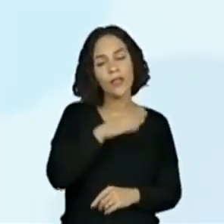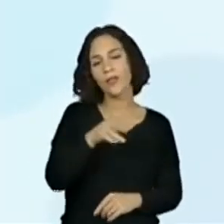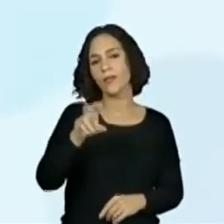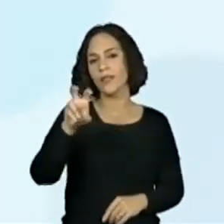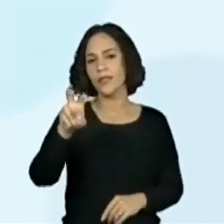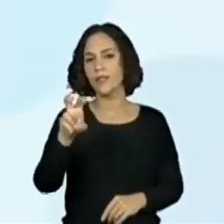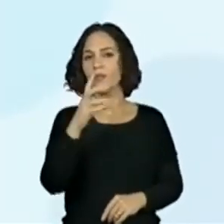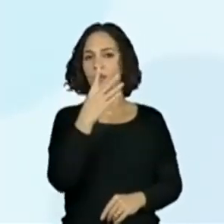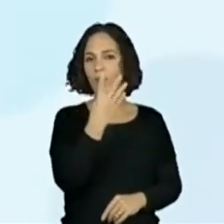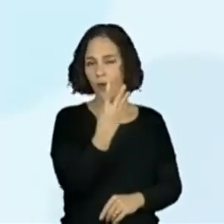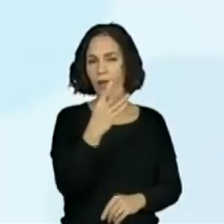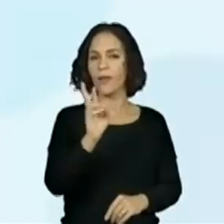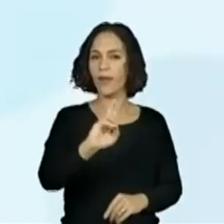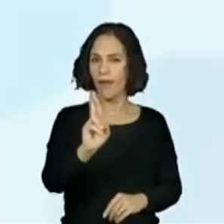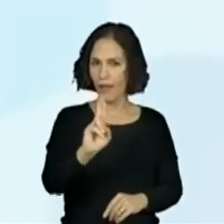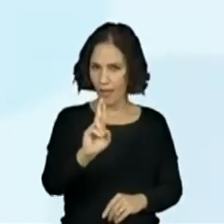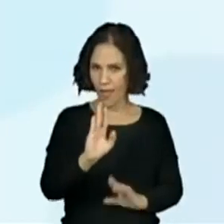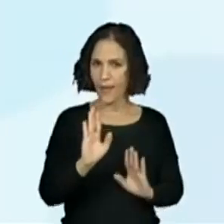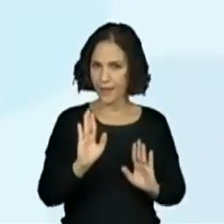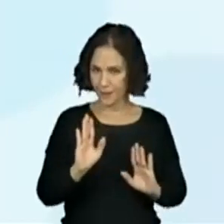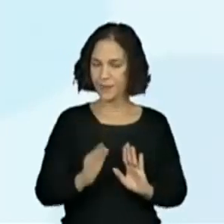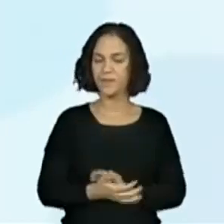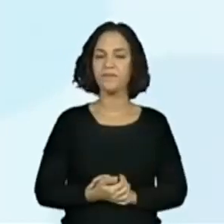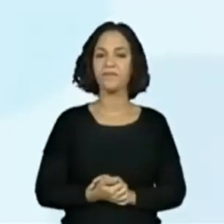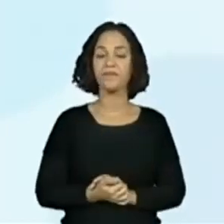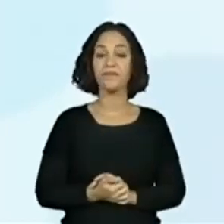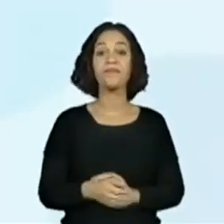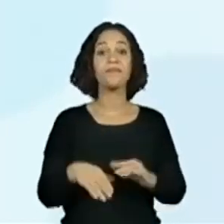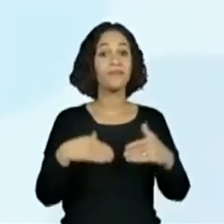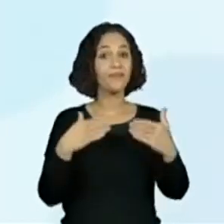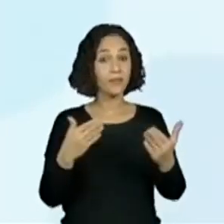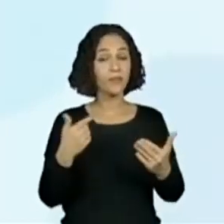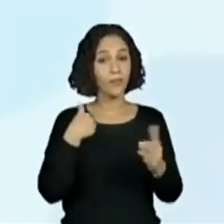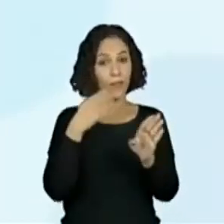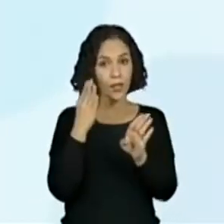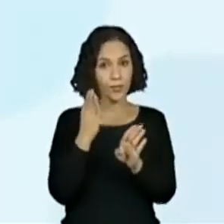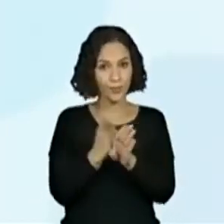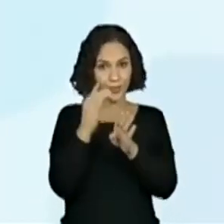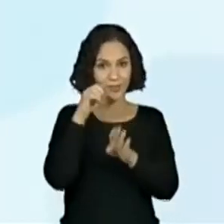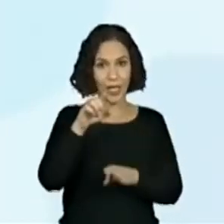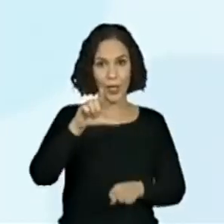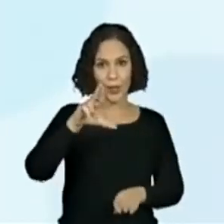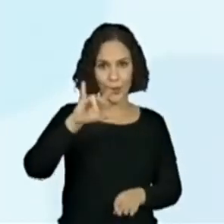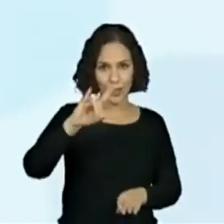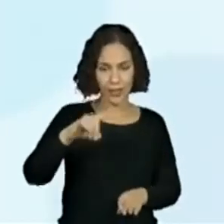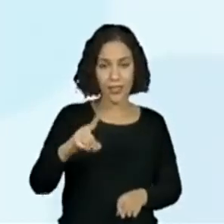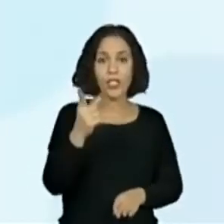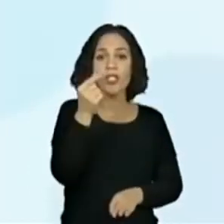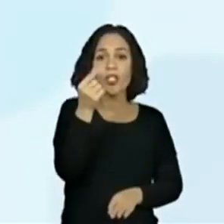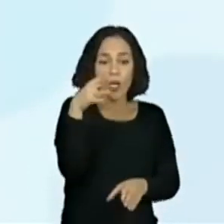dar 54. Então, eu descobri que o Luiz Felipe tem